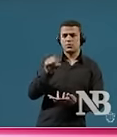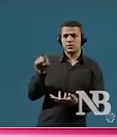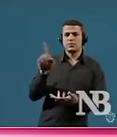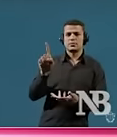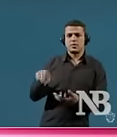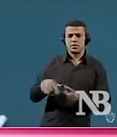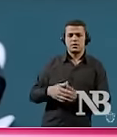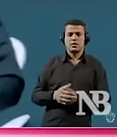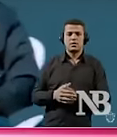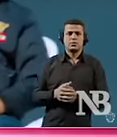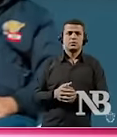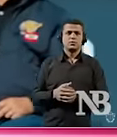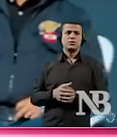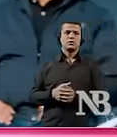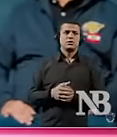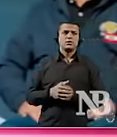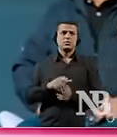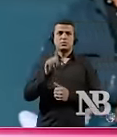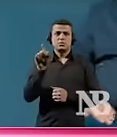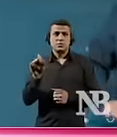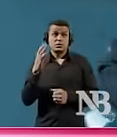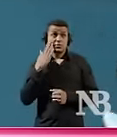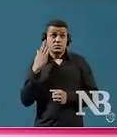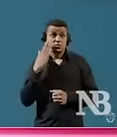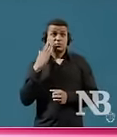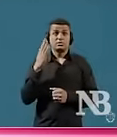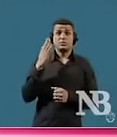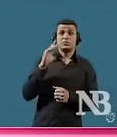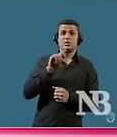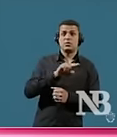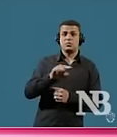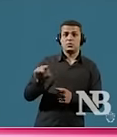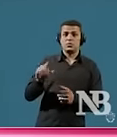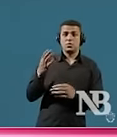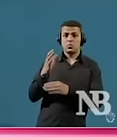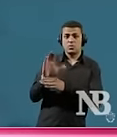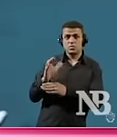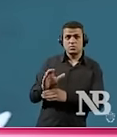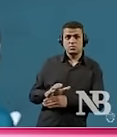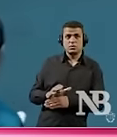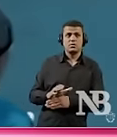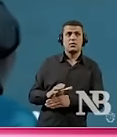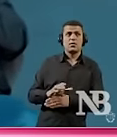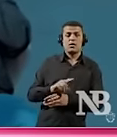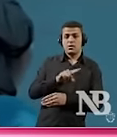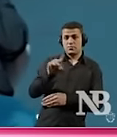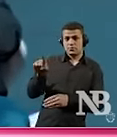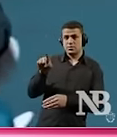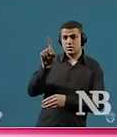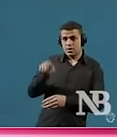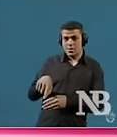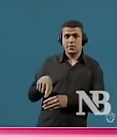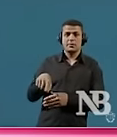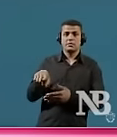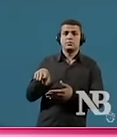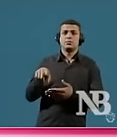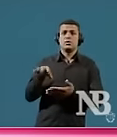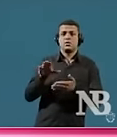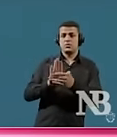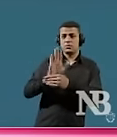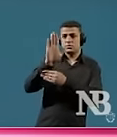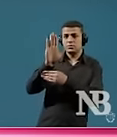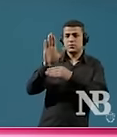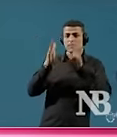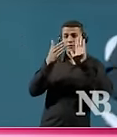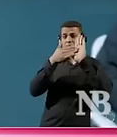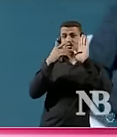Sejam pessoas genuínas, sejam pessoas que saibam que o que vocês estão postando na rede social, você candidato que diz defender isso, isso, isso e